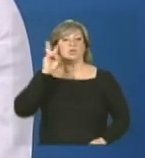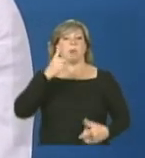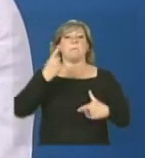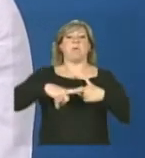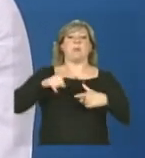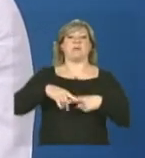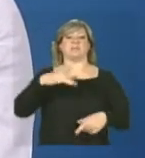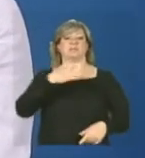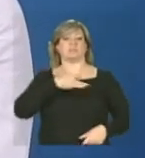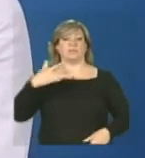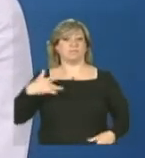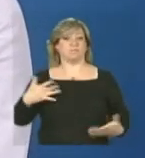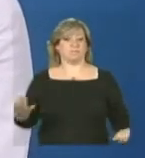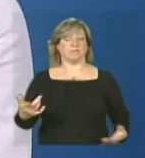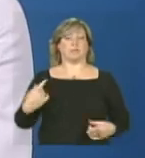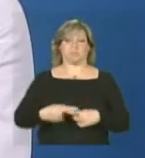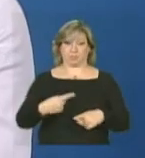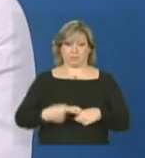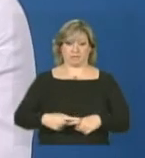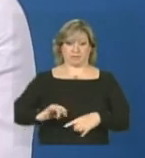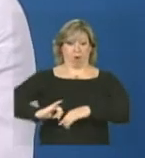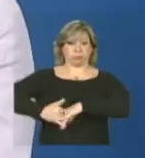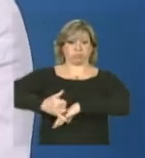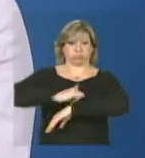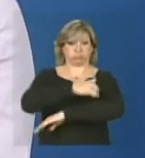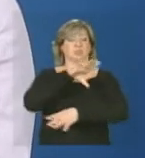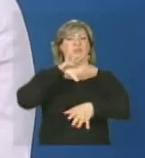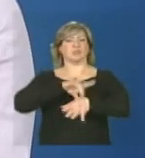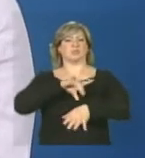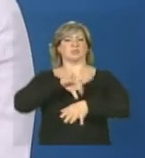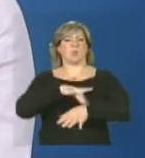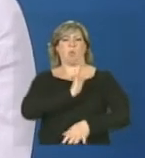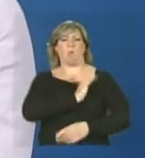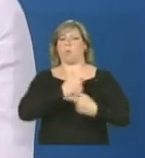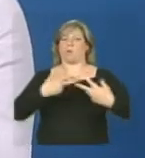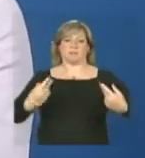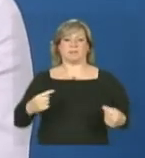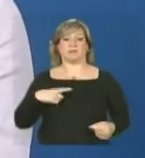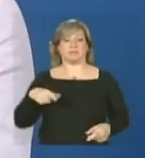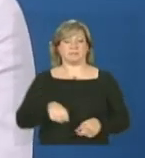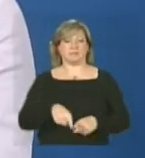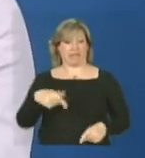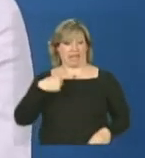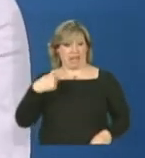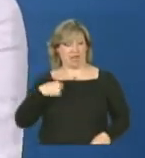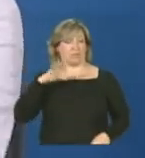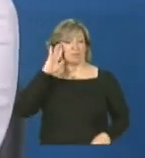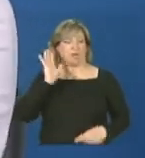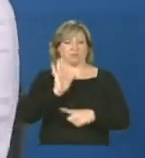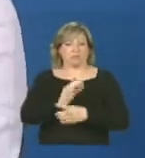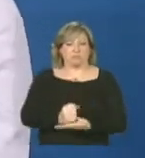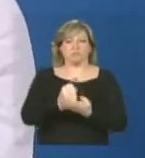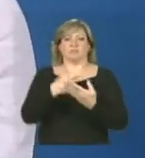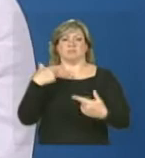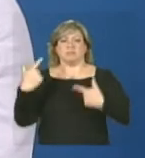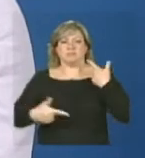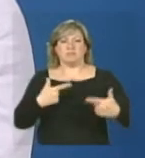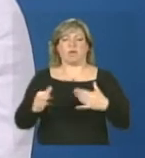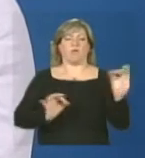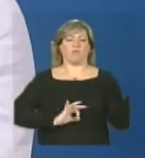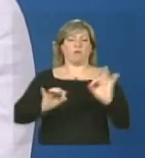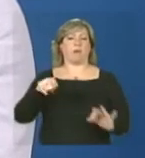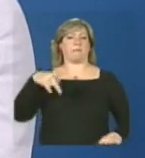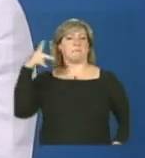o que nós esperamos é que as pessoas que defendem a PNAM, eu sou uma das defensoras, ajudei a formular